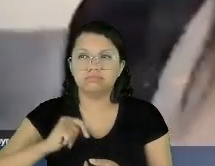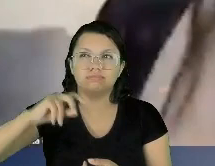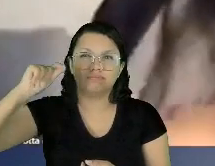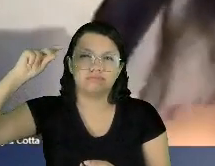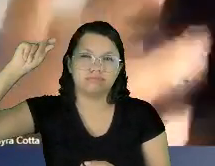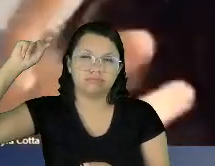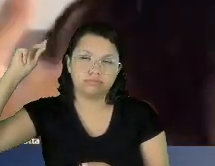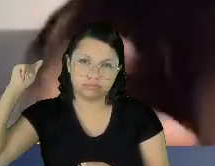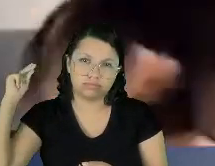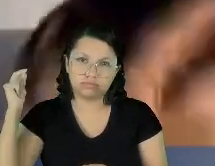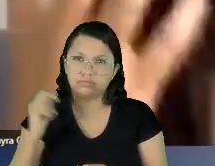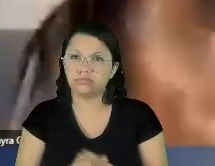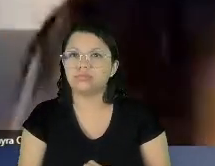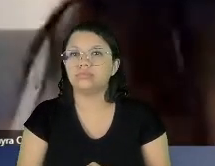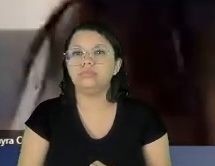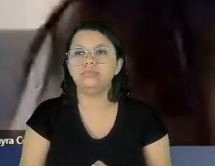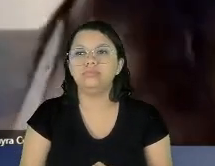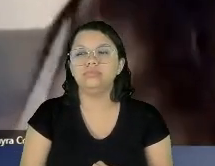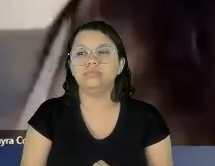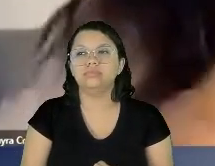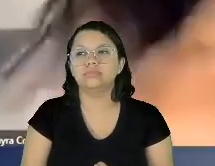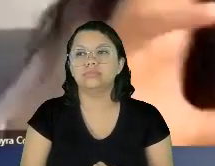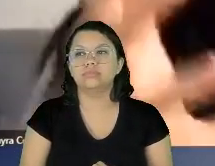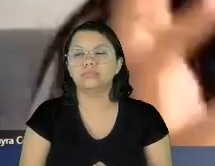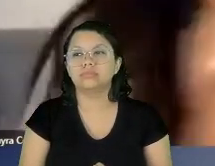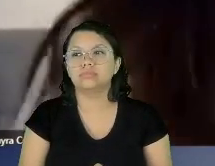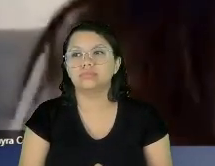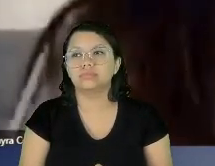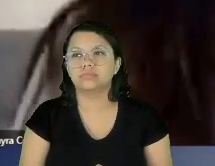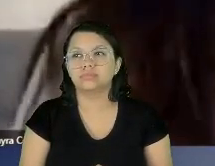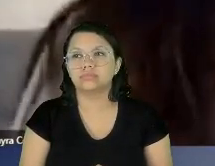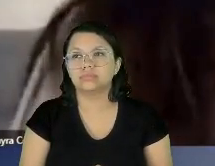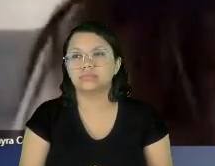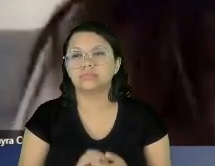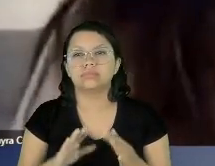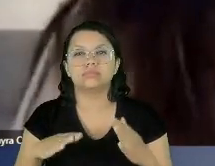historicamente, e aí bem historicamente mesmo, assim, formação